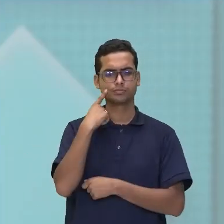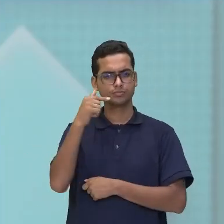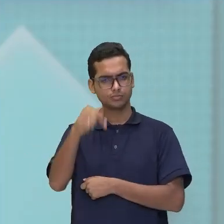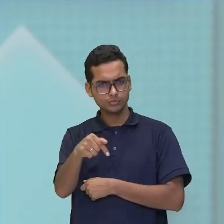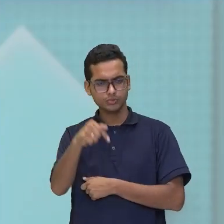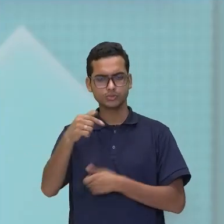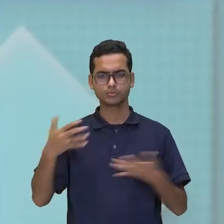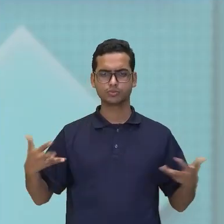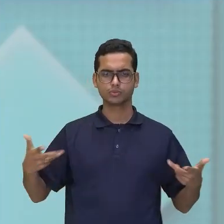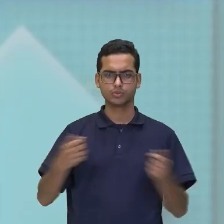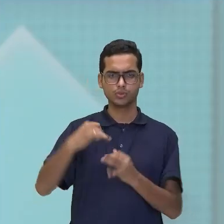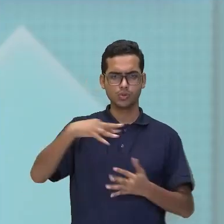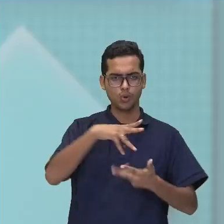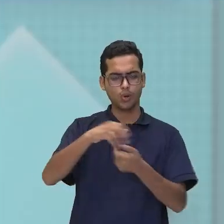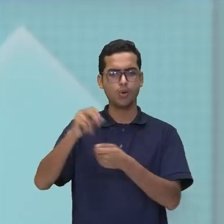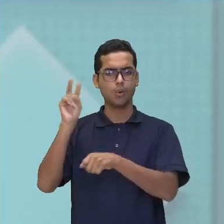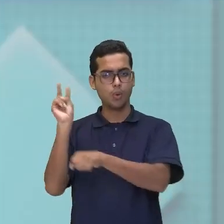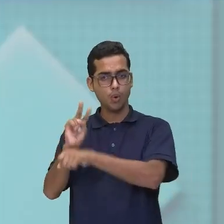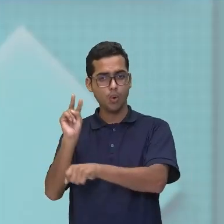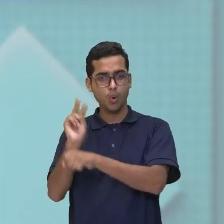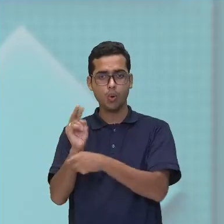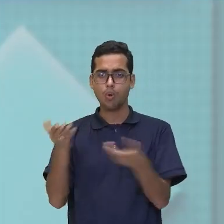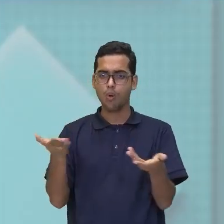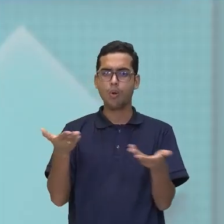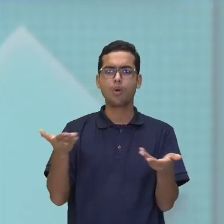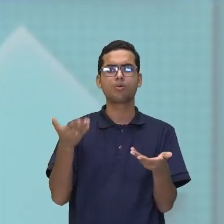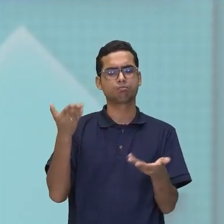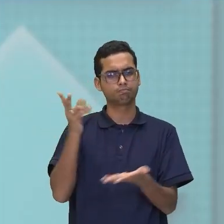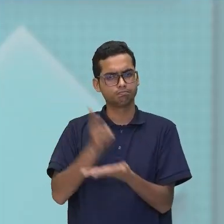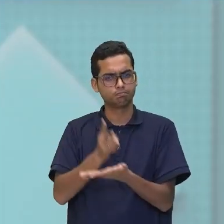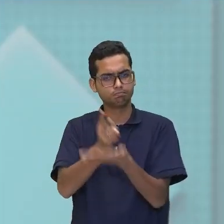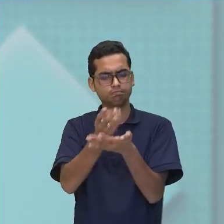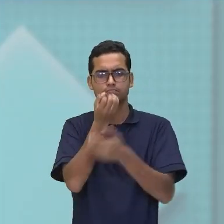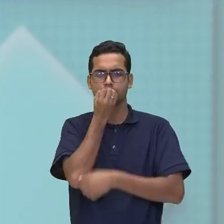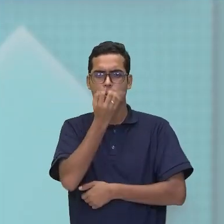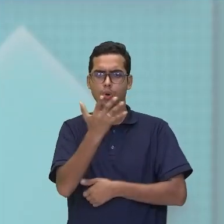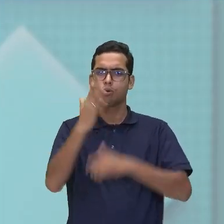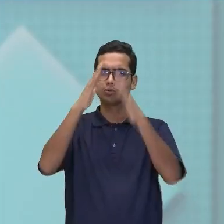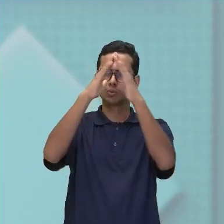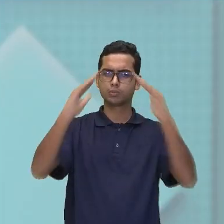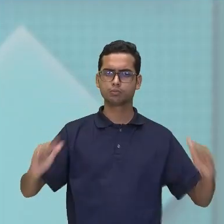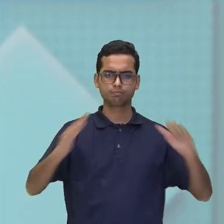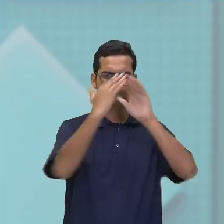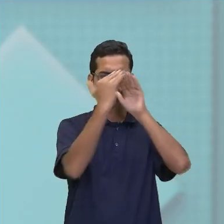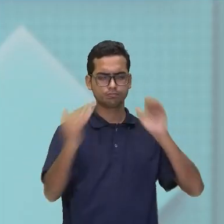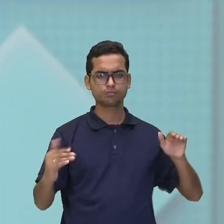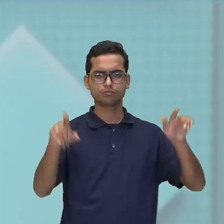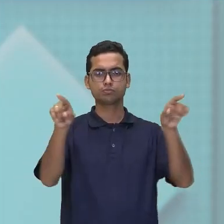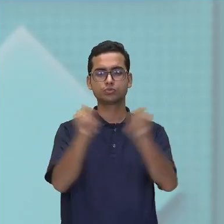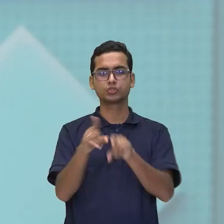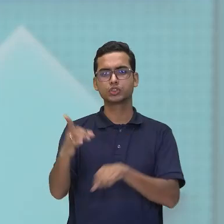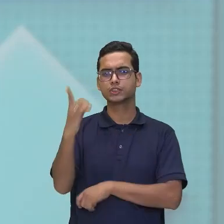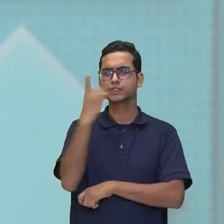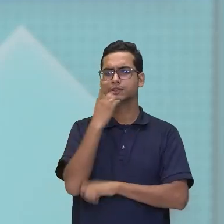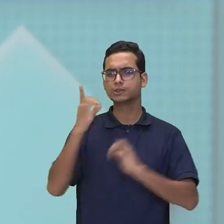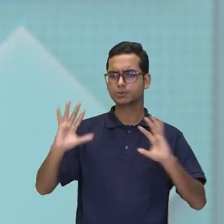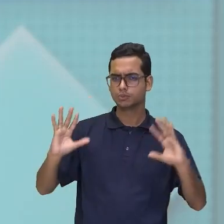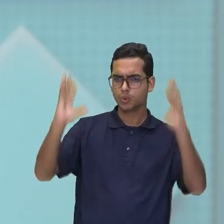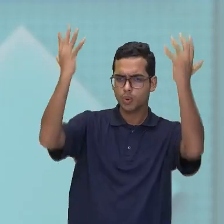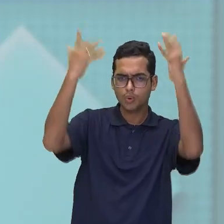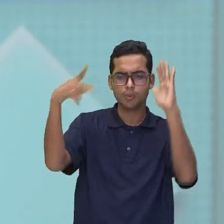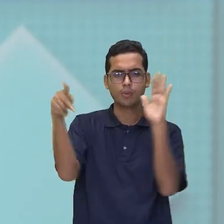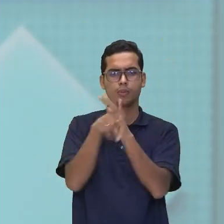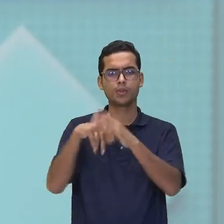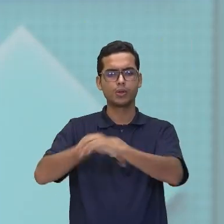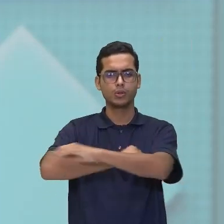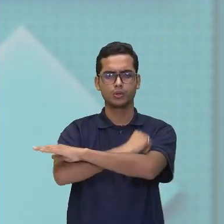preservada até hoje. E dizem, né, os estudiosos, que no dia do aniversário desse faraó, o sol